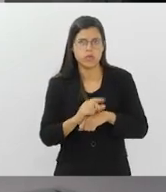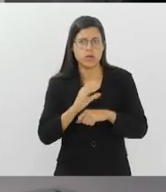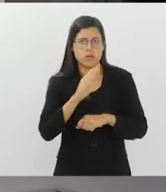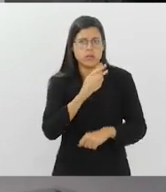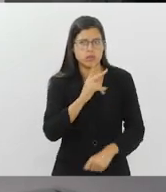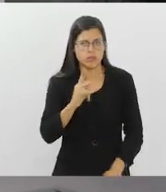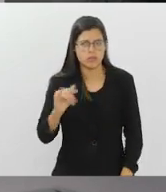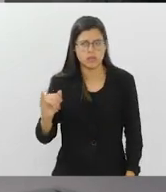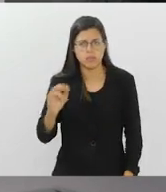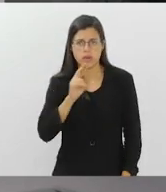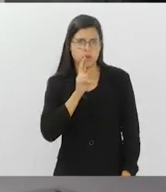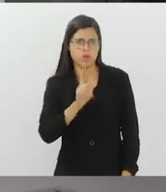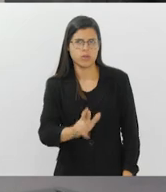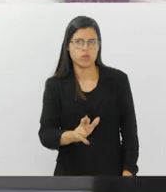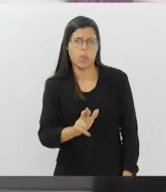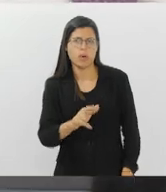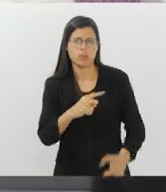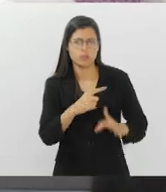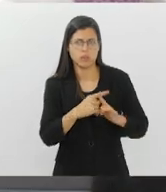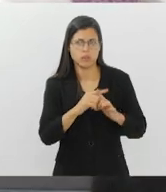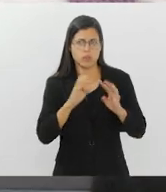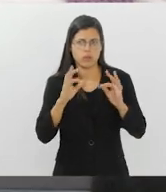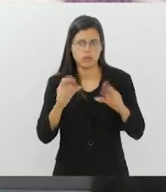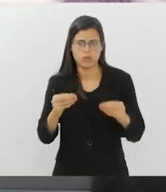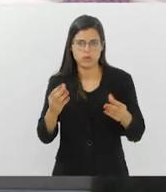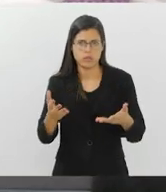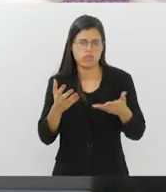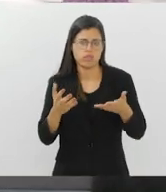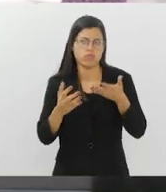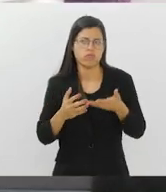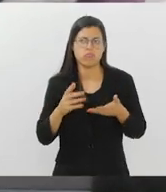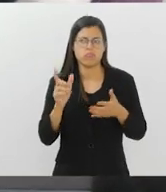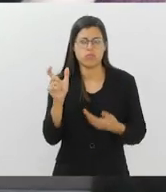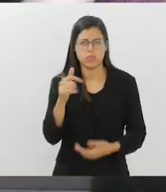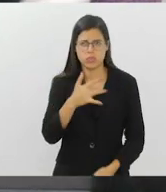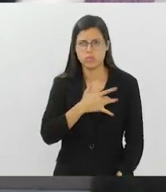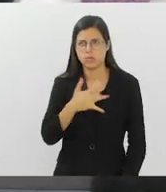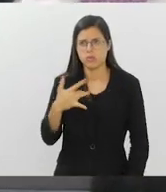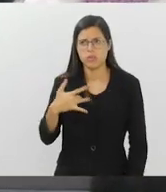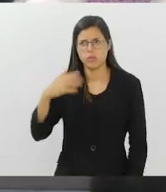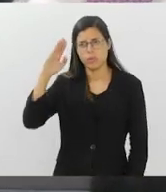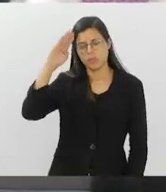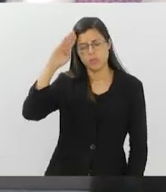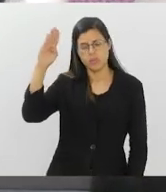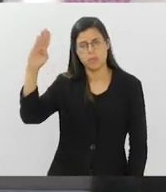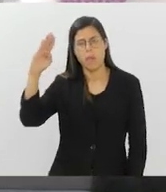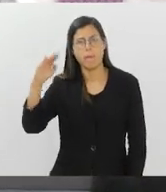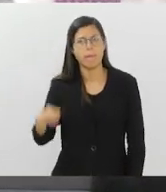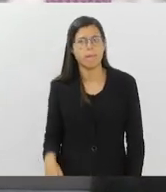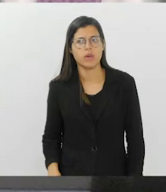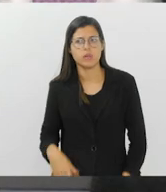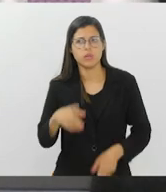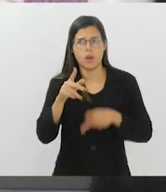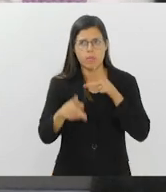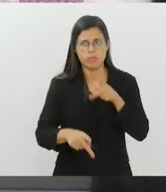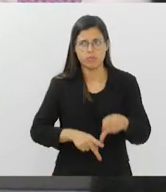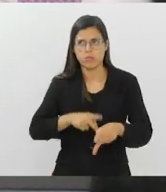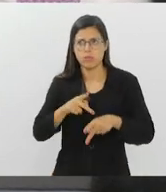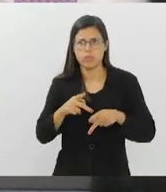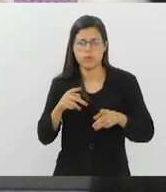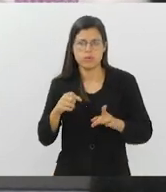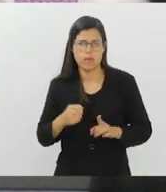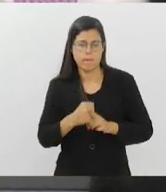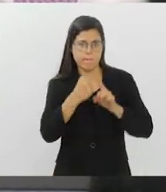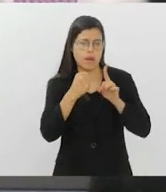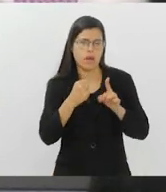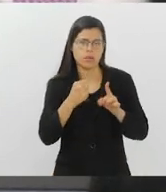resultado positivo que todos querem, tanto os planos de saúde, principalmente a população que está sendo atingida, essa